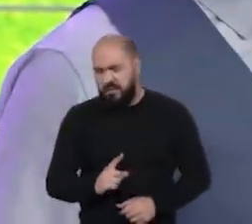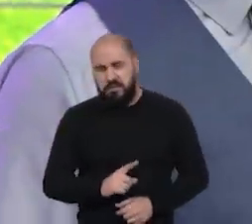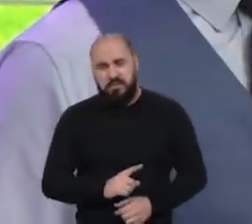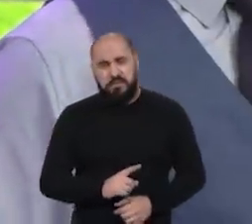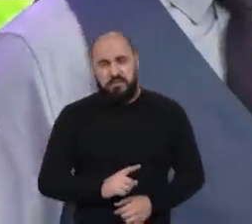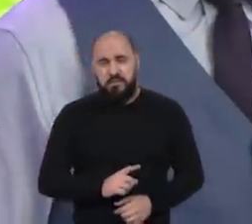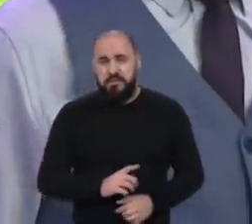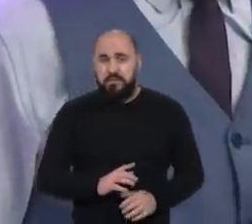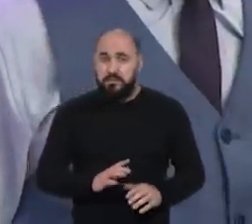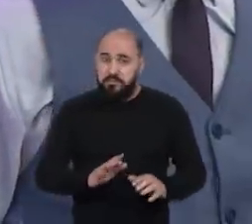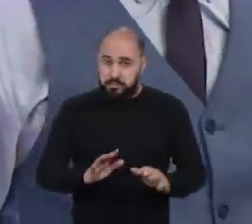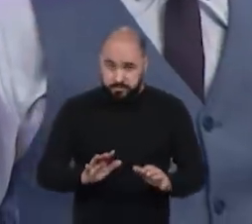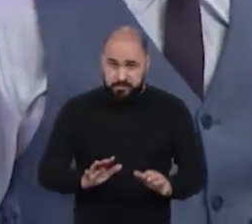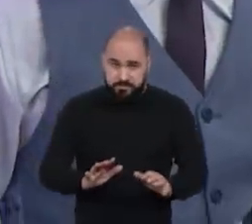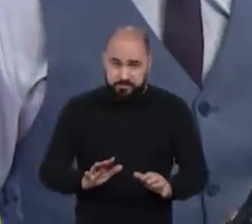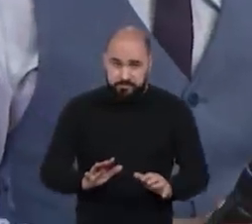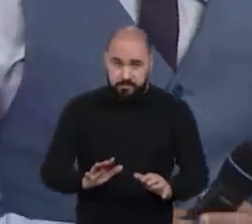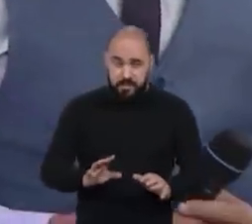conseguiu.